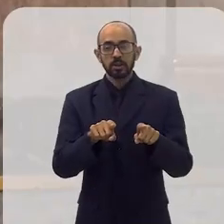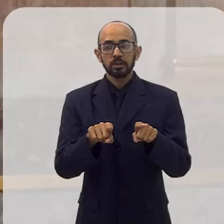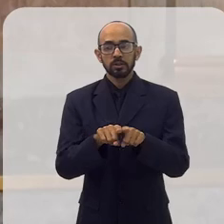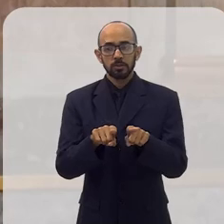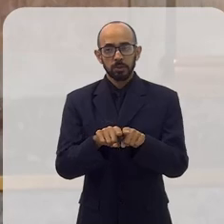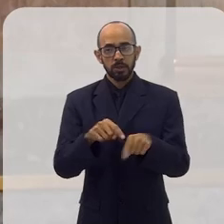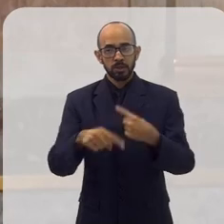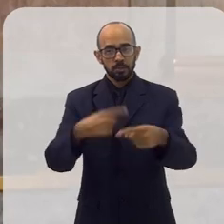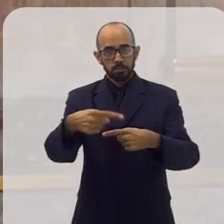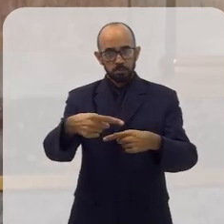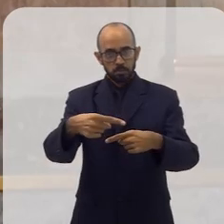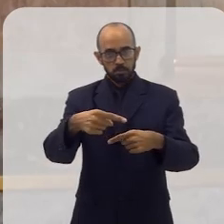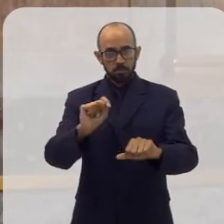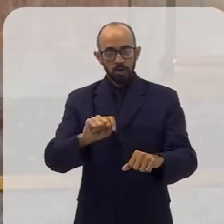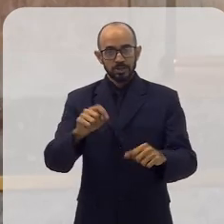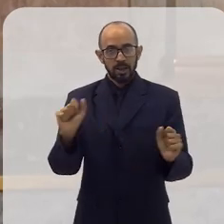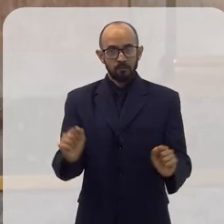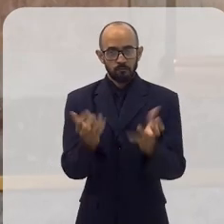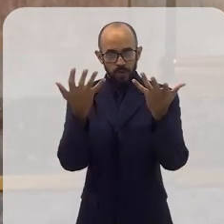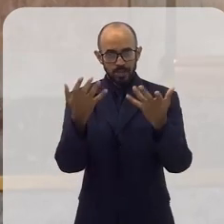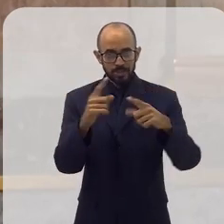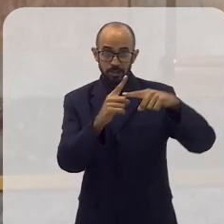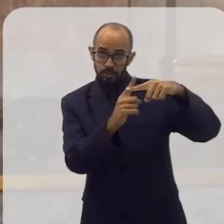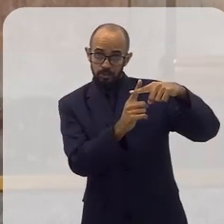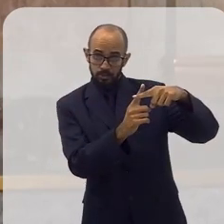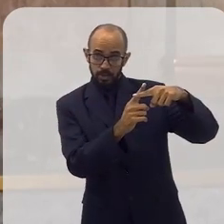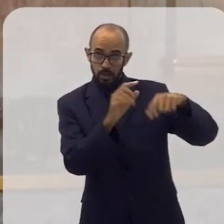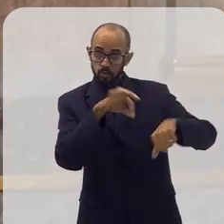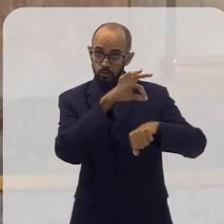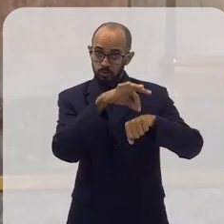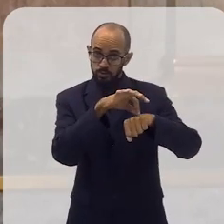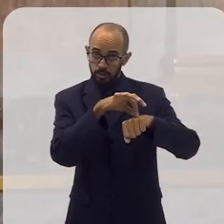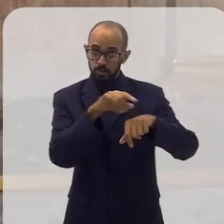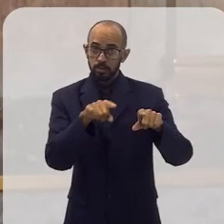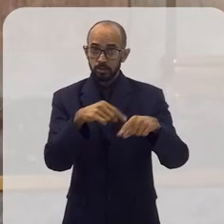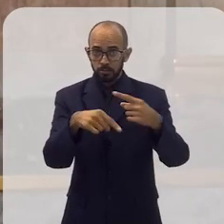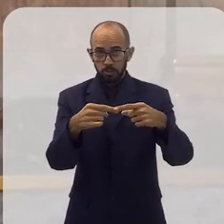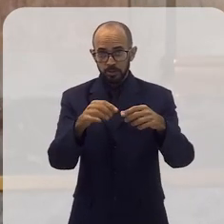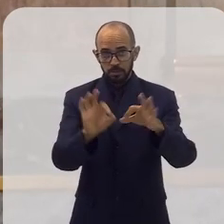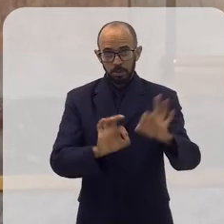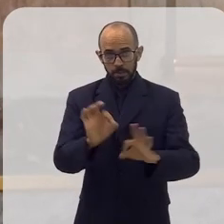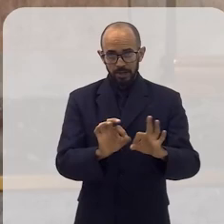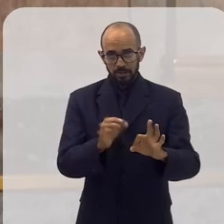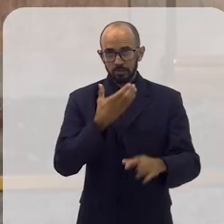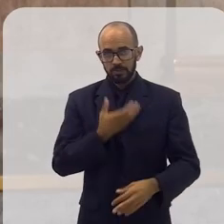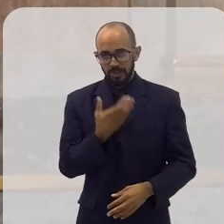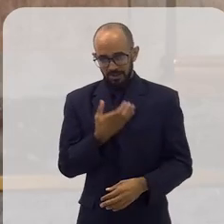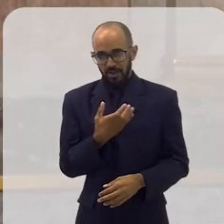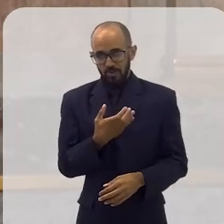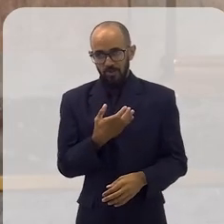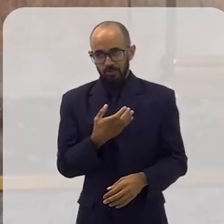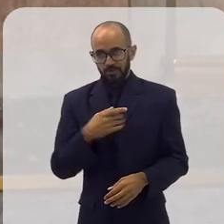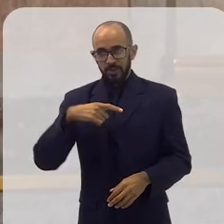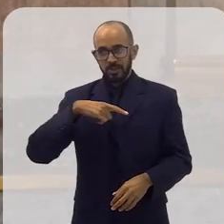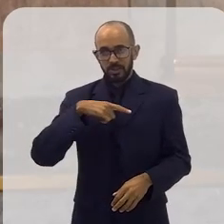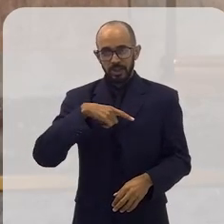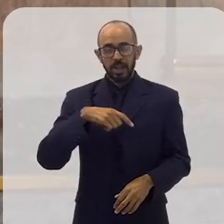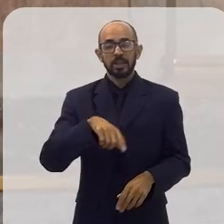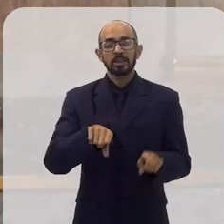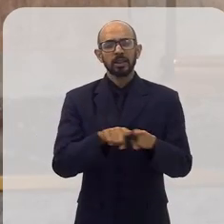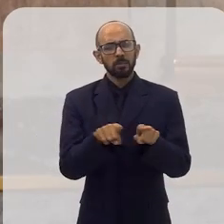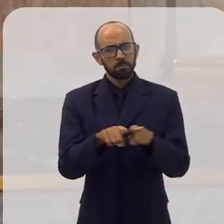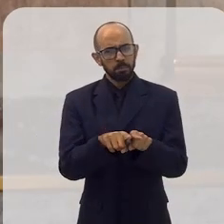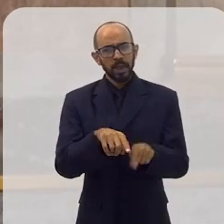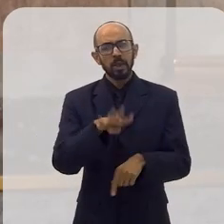Senhora, e depois chega a festa da Santa Cruz, depois preparação para o Natal. Também tem quaresma